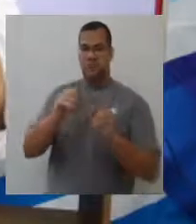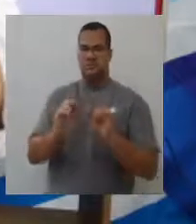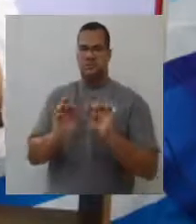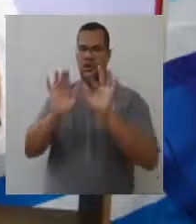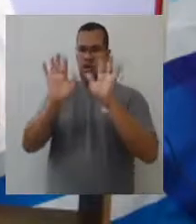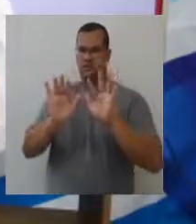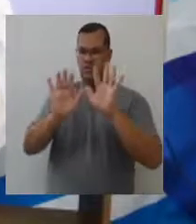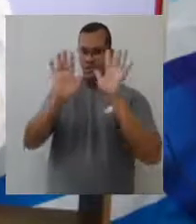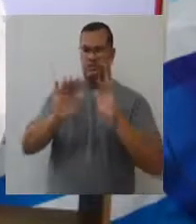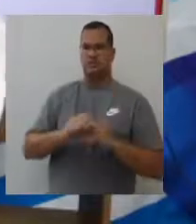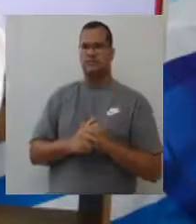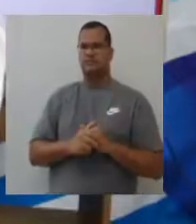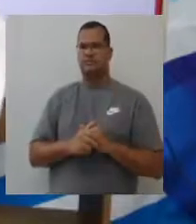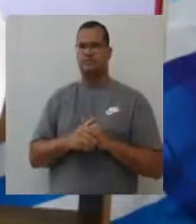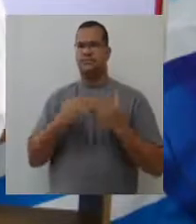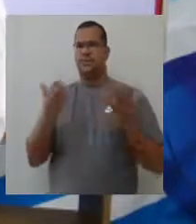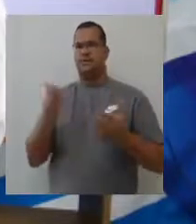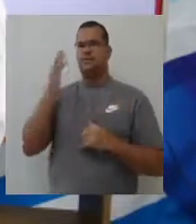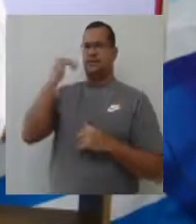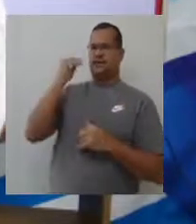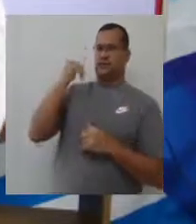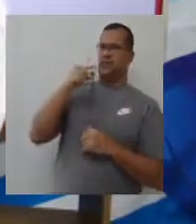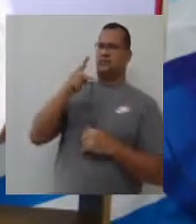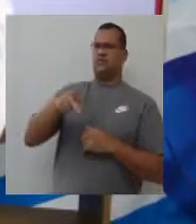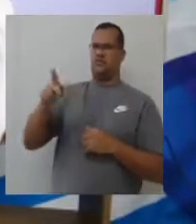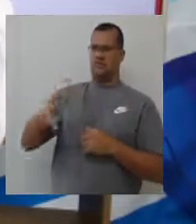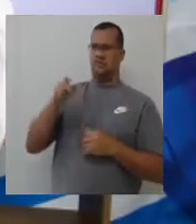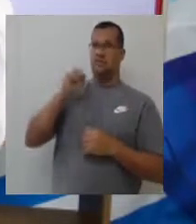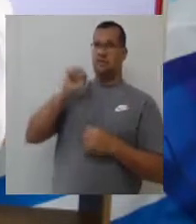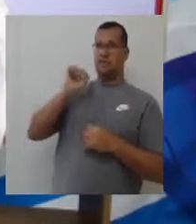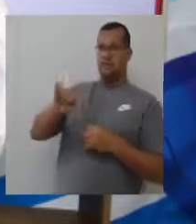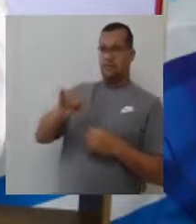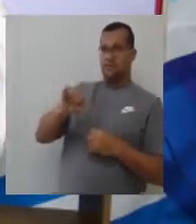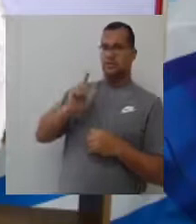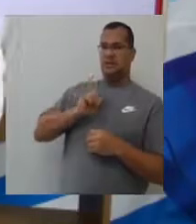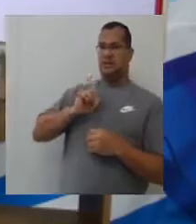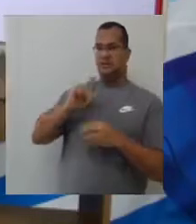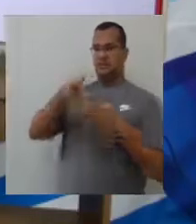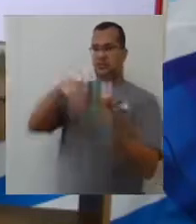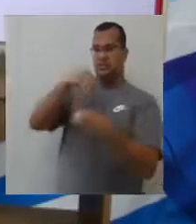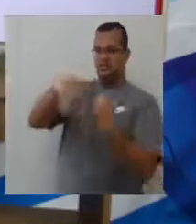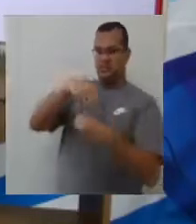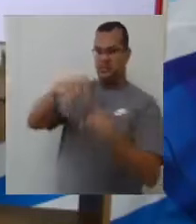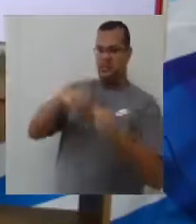Flávio. Se a solução líquida e sólida, o